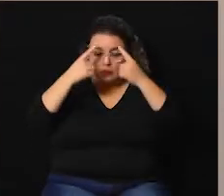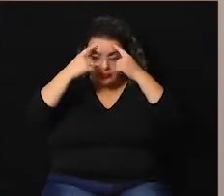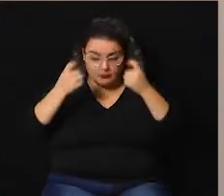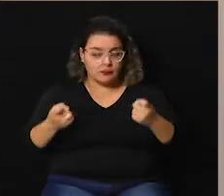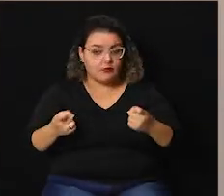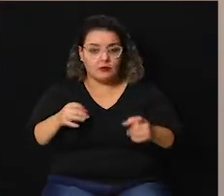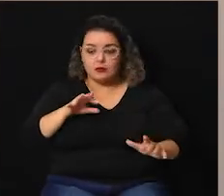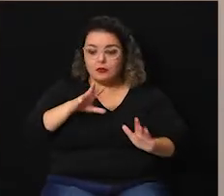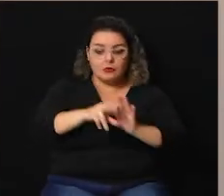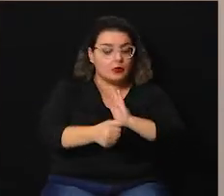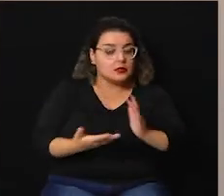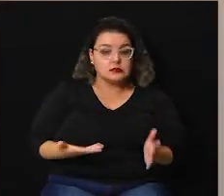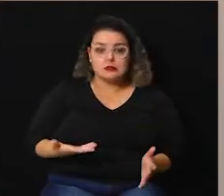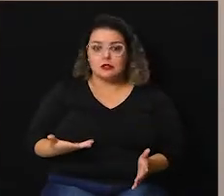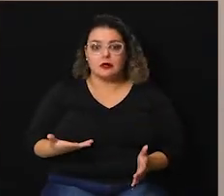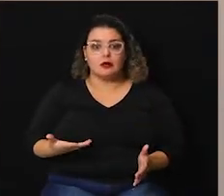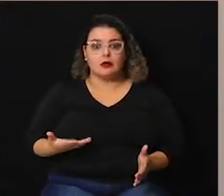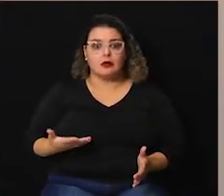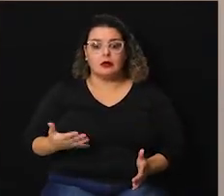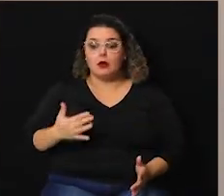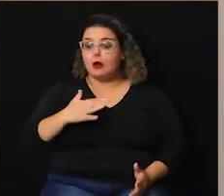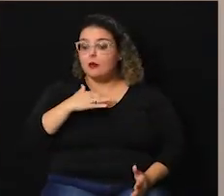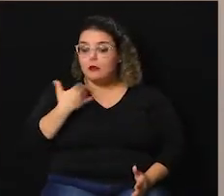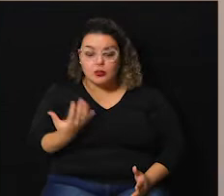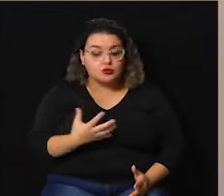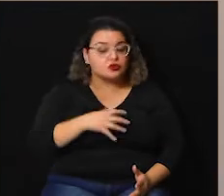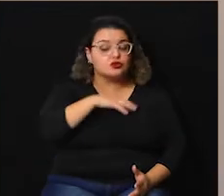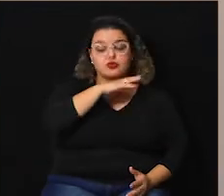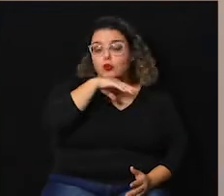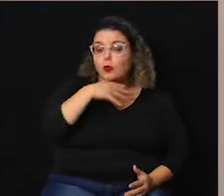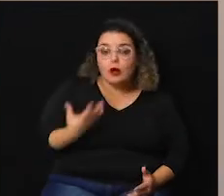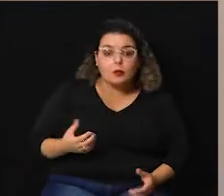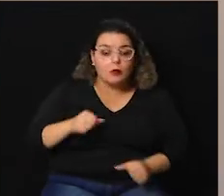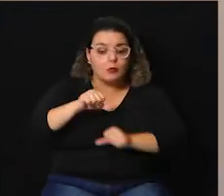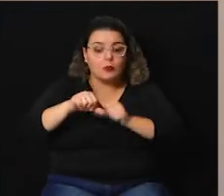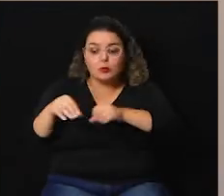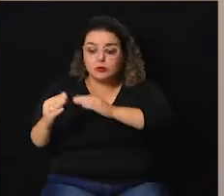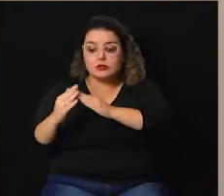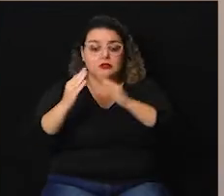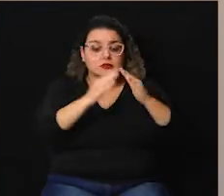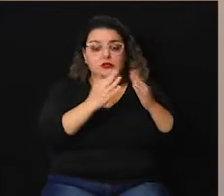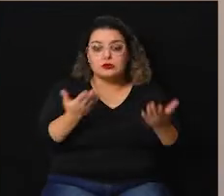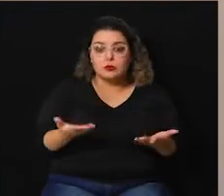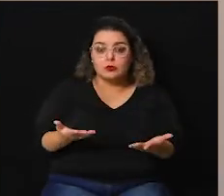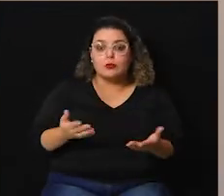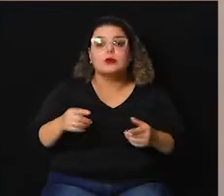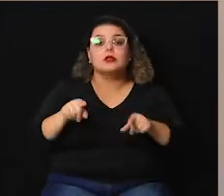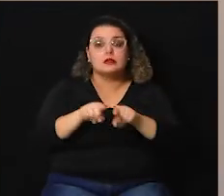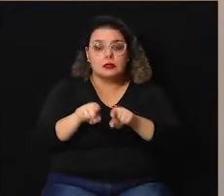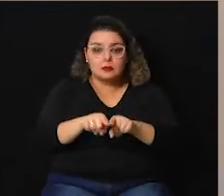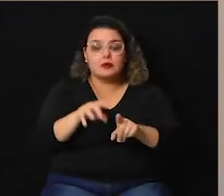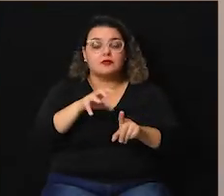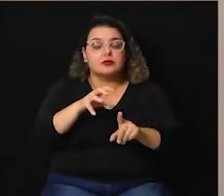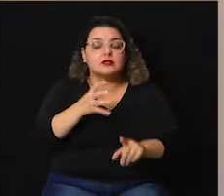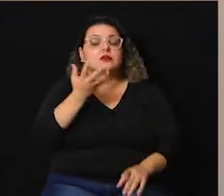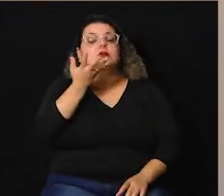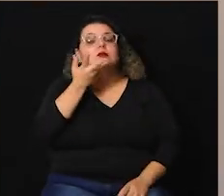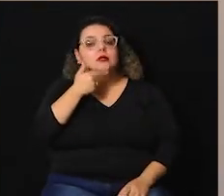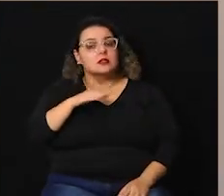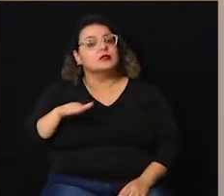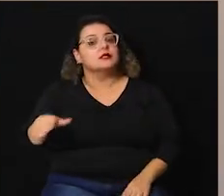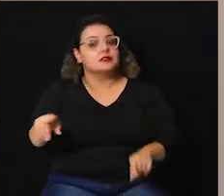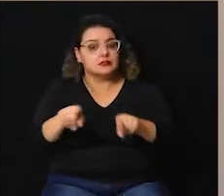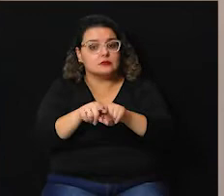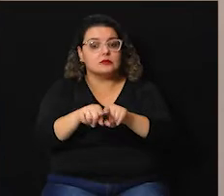violência, um assalto, uma morte de um pet, uma mudança de casa, porque afeta crianças também. Então, de